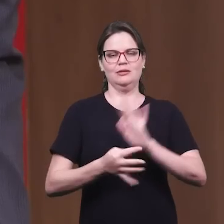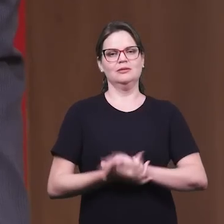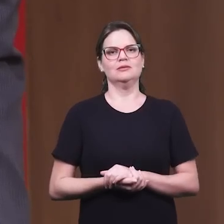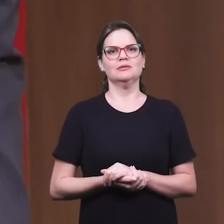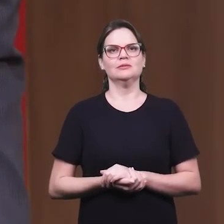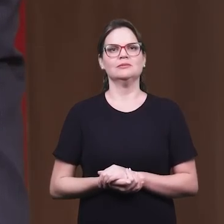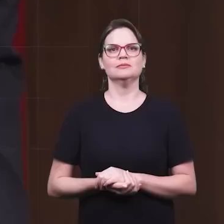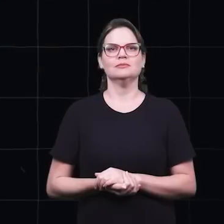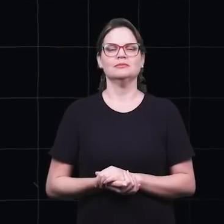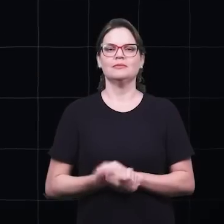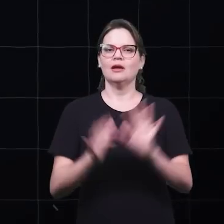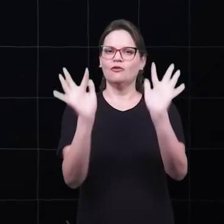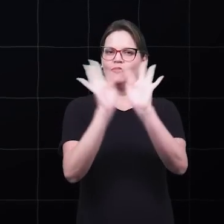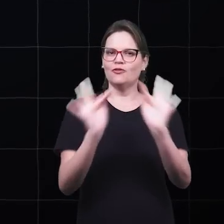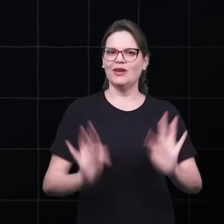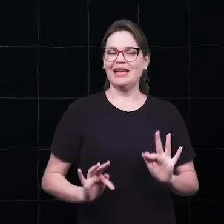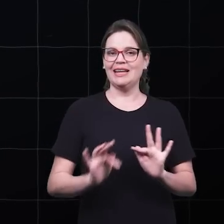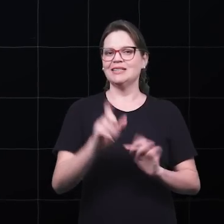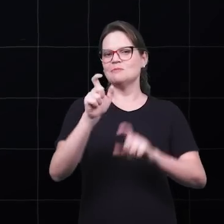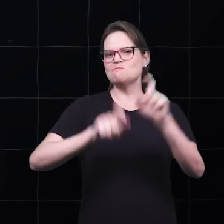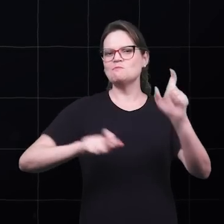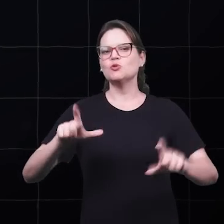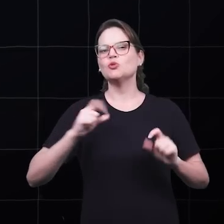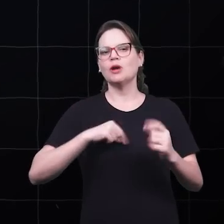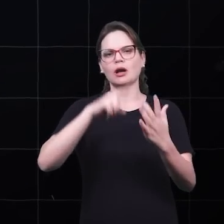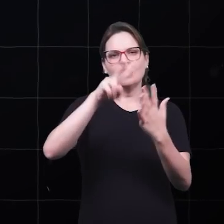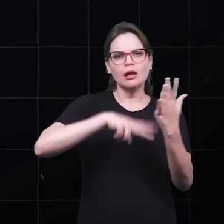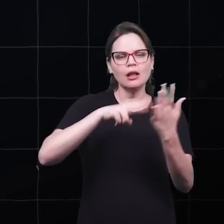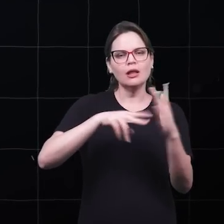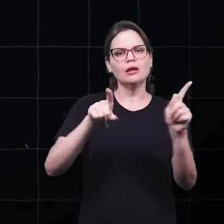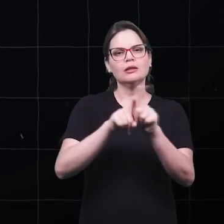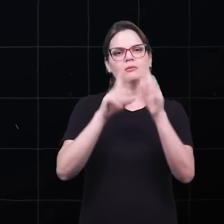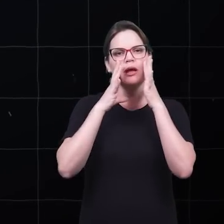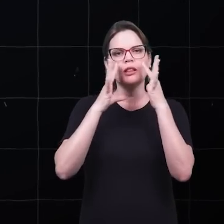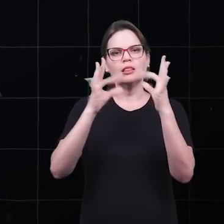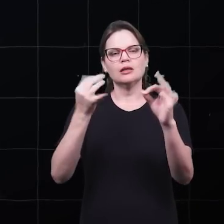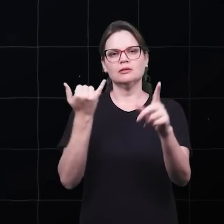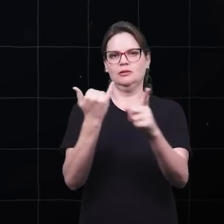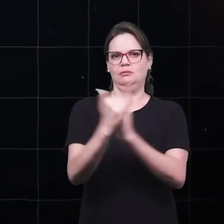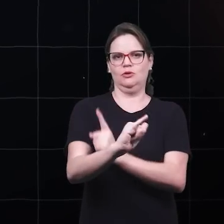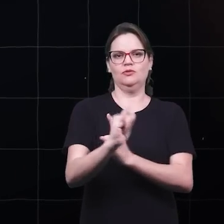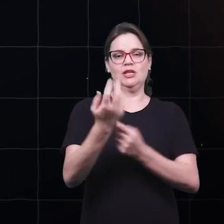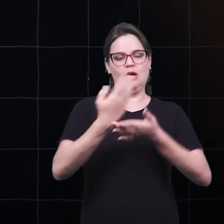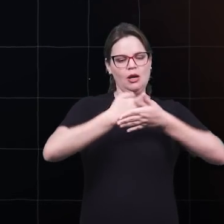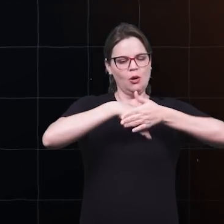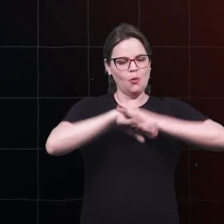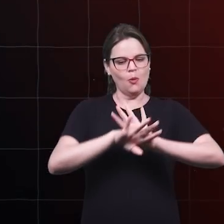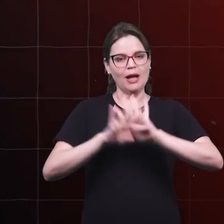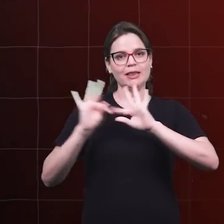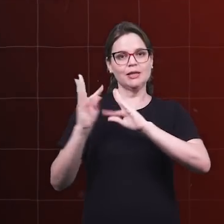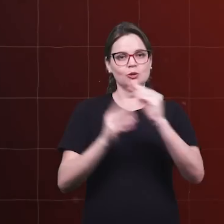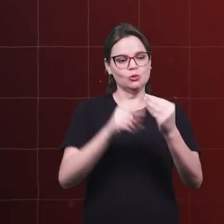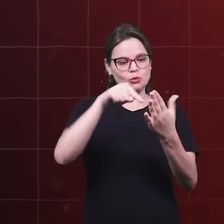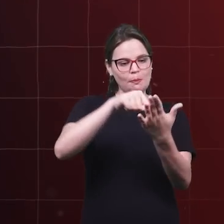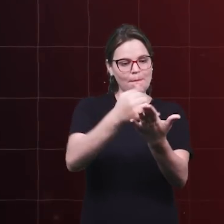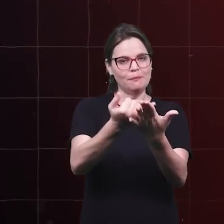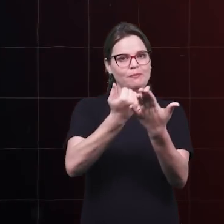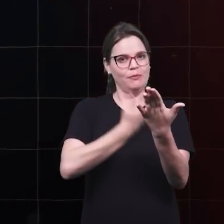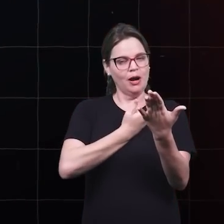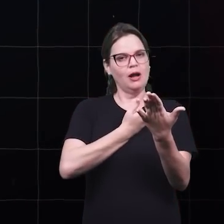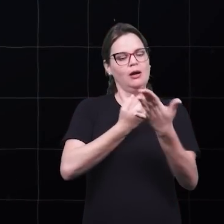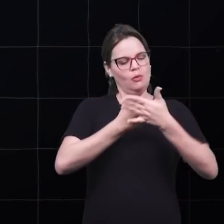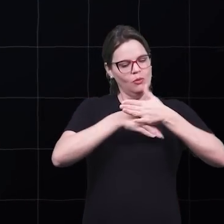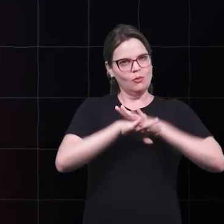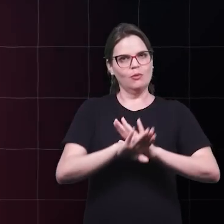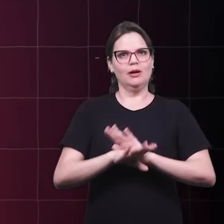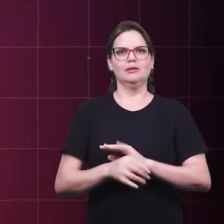professor Alexandre, bem-aventurado aquele que lê e os que ouvem as palavras dessa profecia e guardam as coisas que nela estão escritas, né, porque